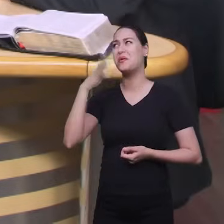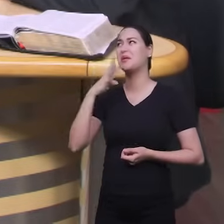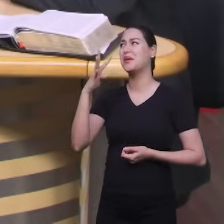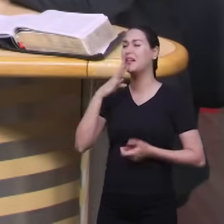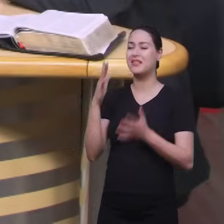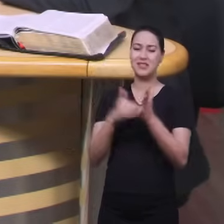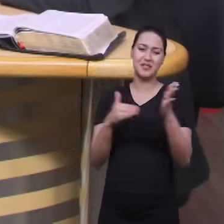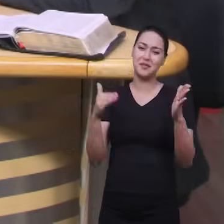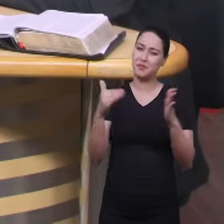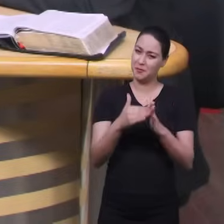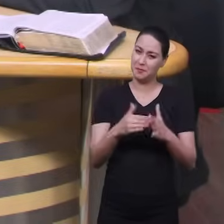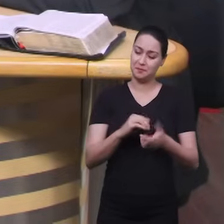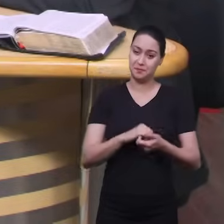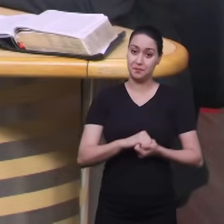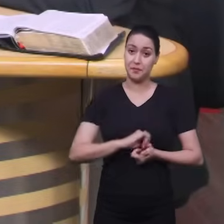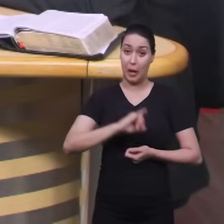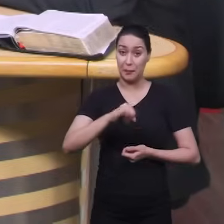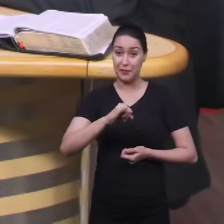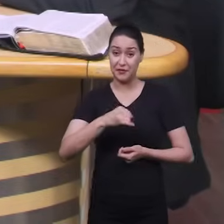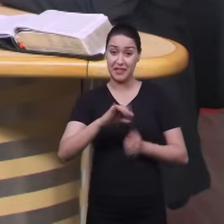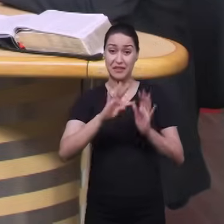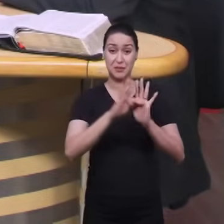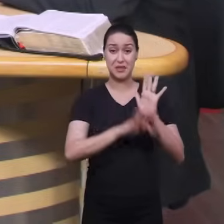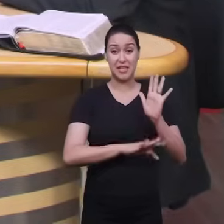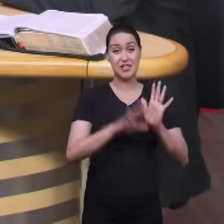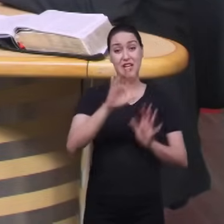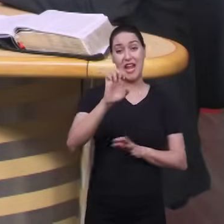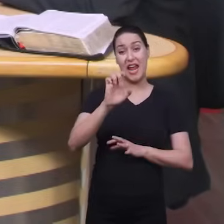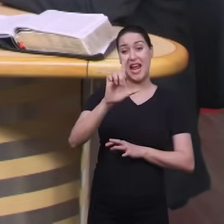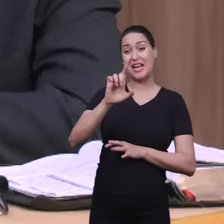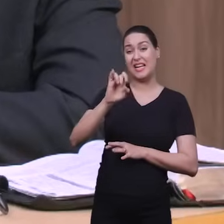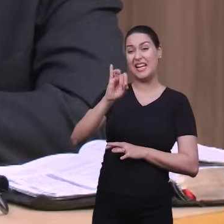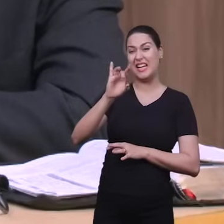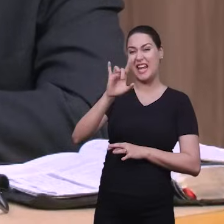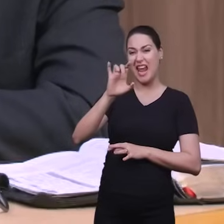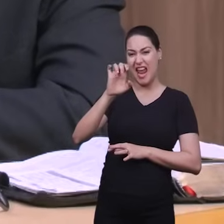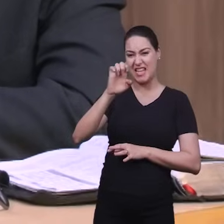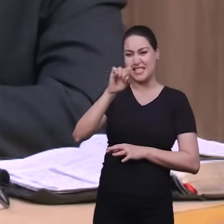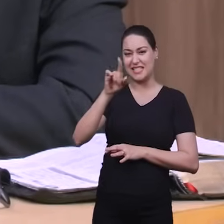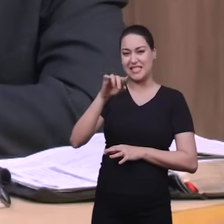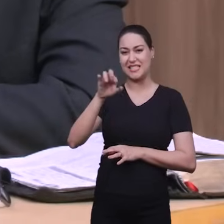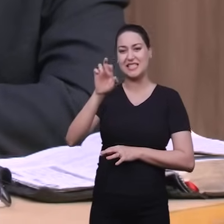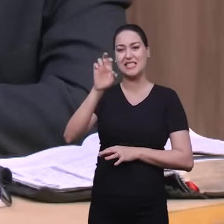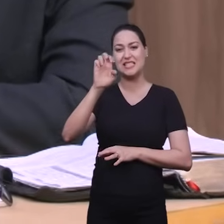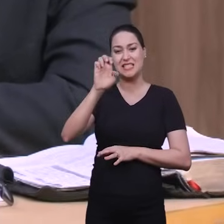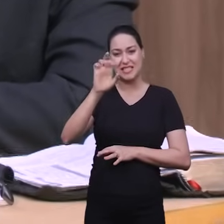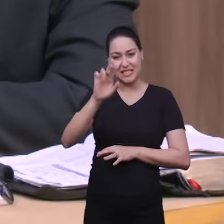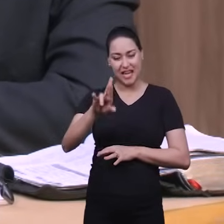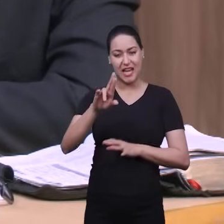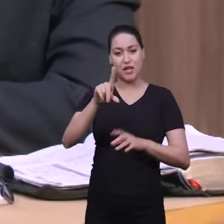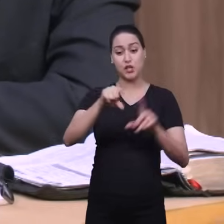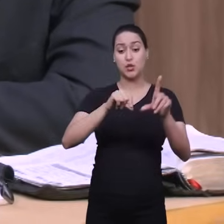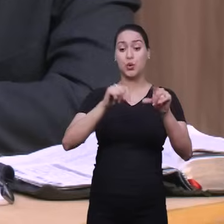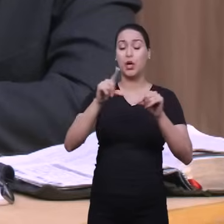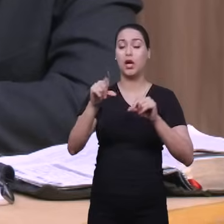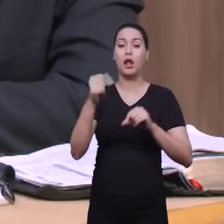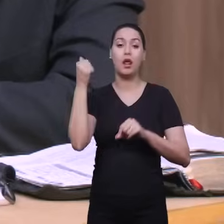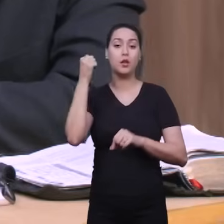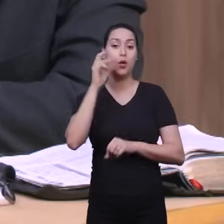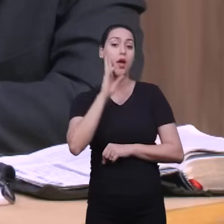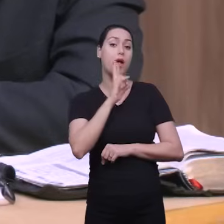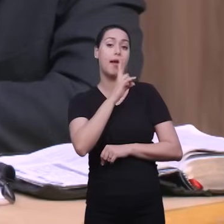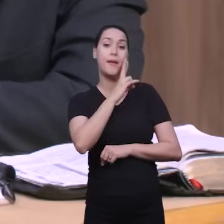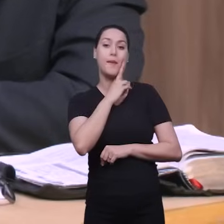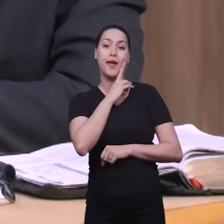é difícil mas ainda aproveitando esse texto de Eliezer o último ato de Eliezer na escolha de Rebeca foi